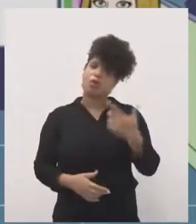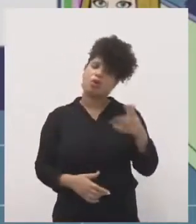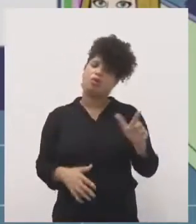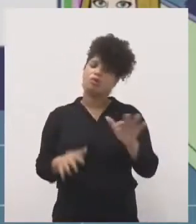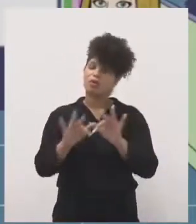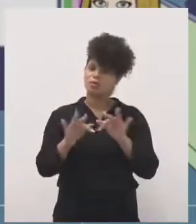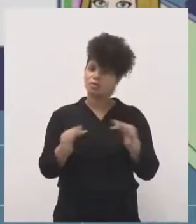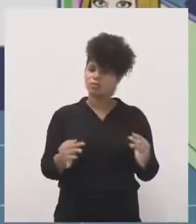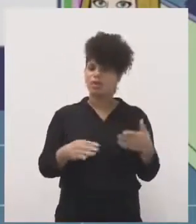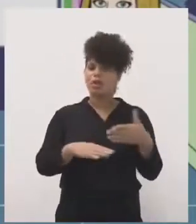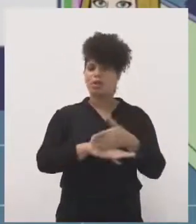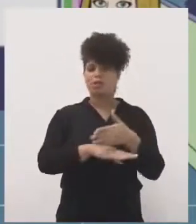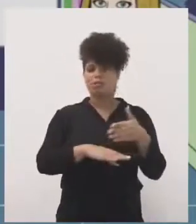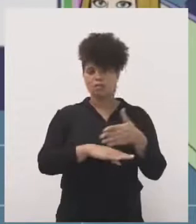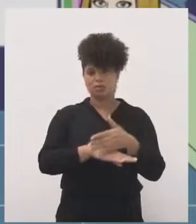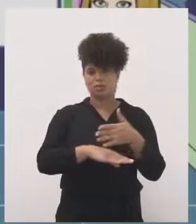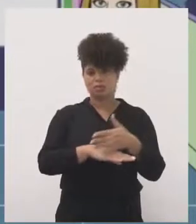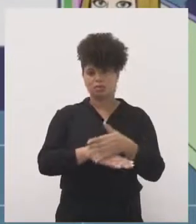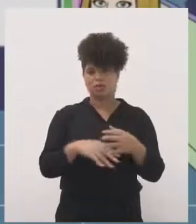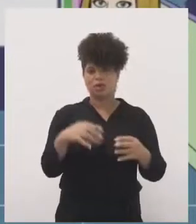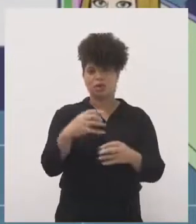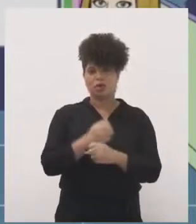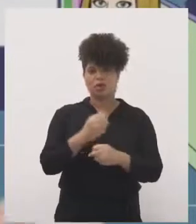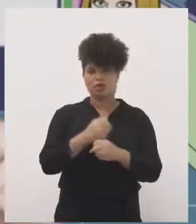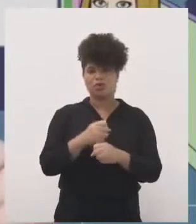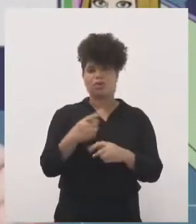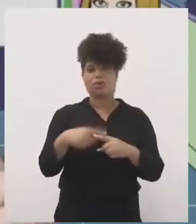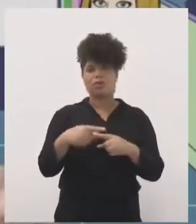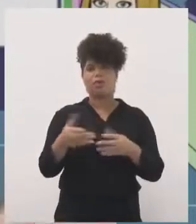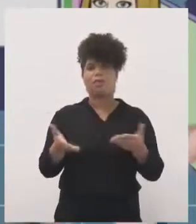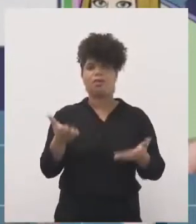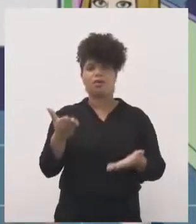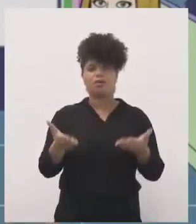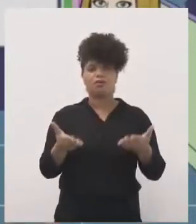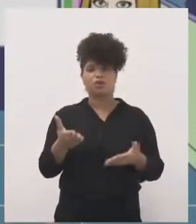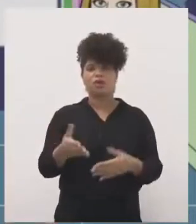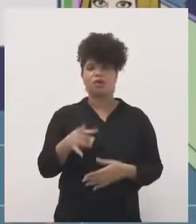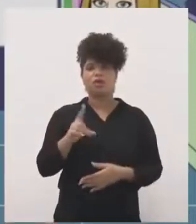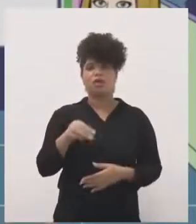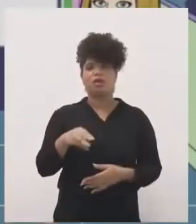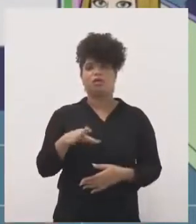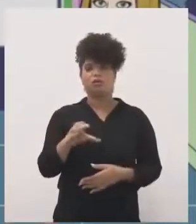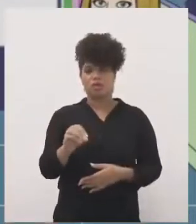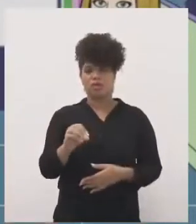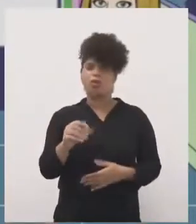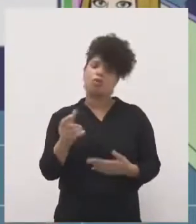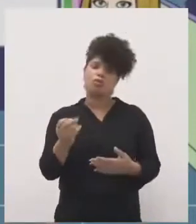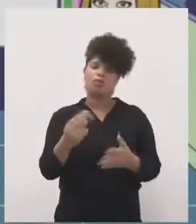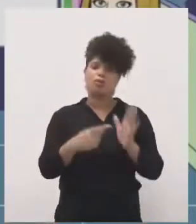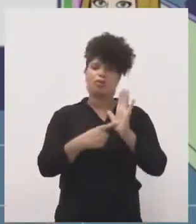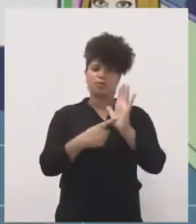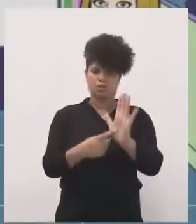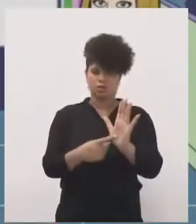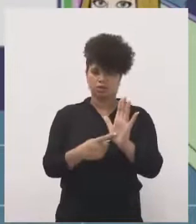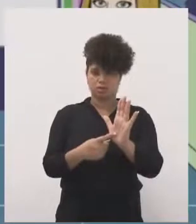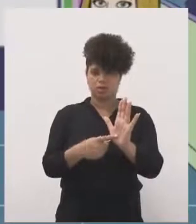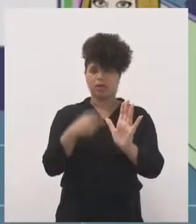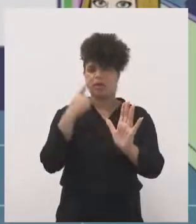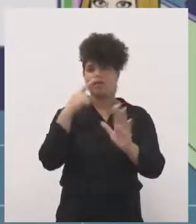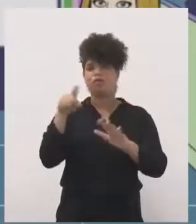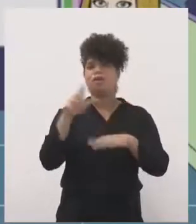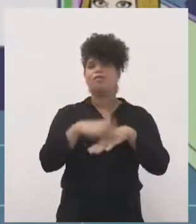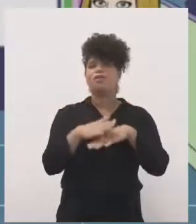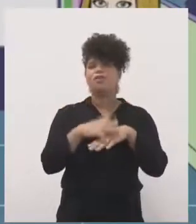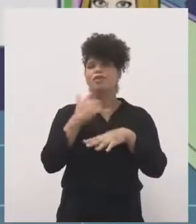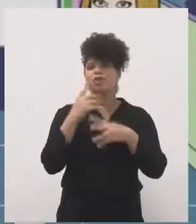de acessar essas contas, que depois, durante a demo, a demonstração, eu vou mostrar como que vocês podem fazer